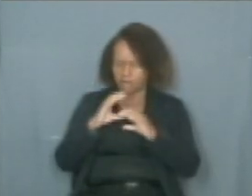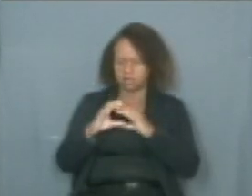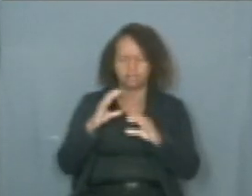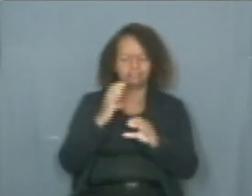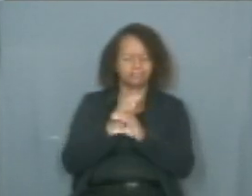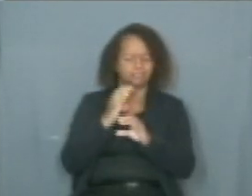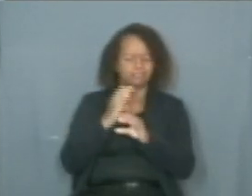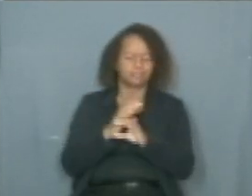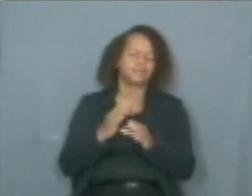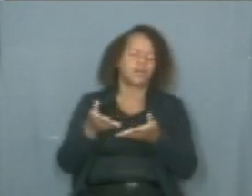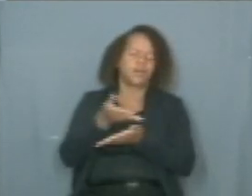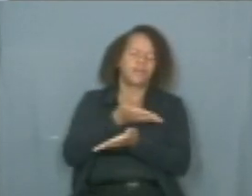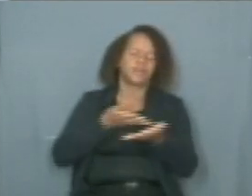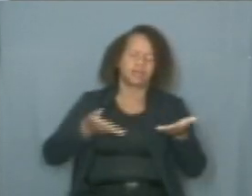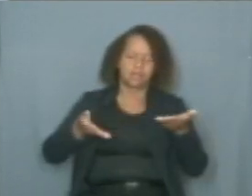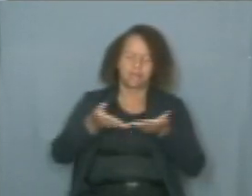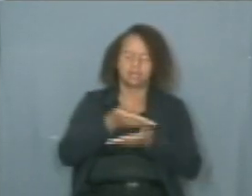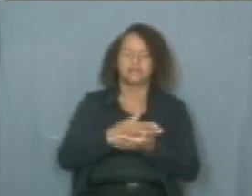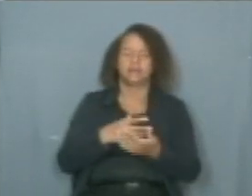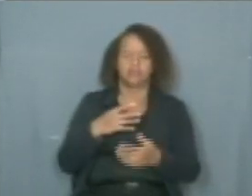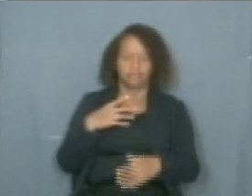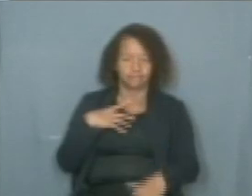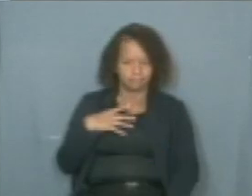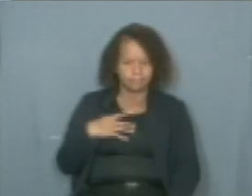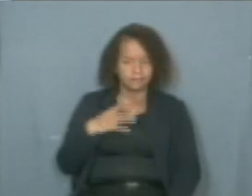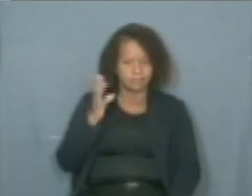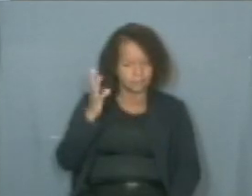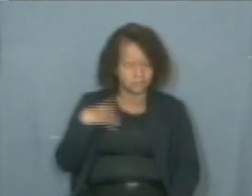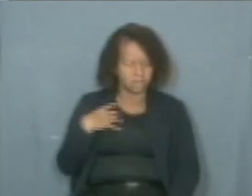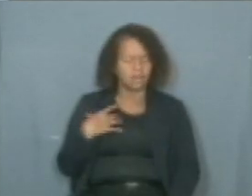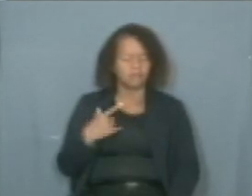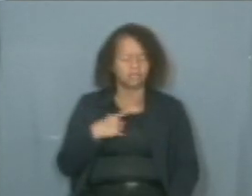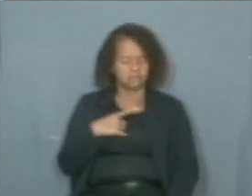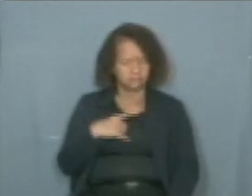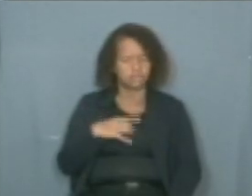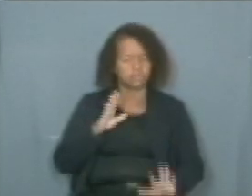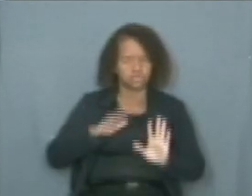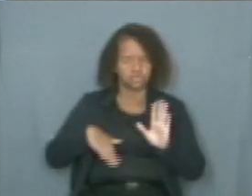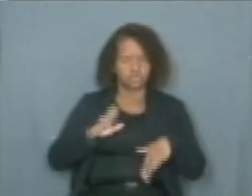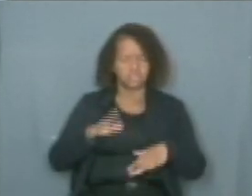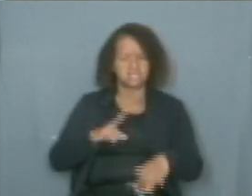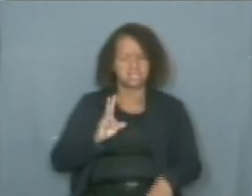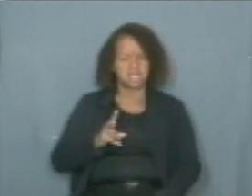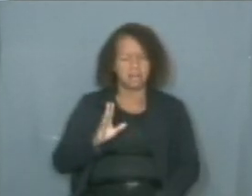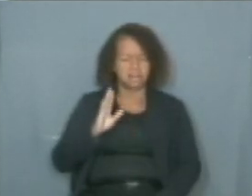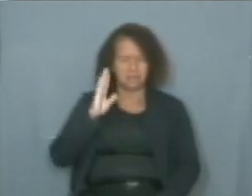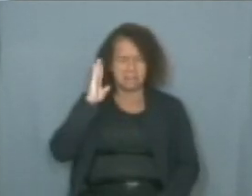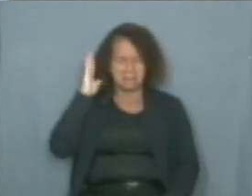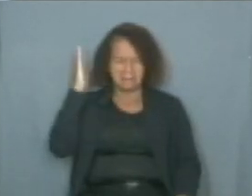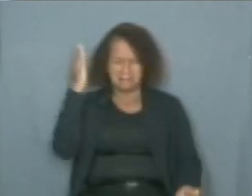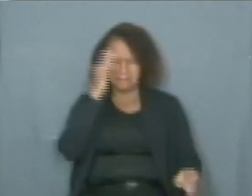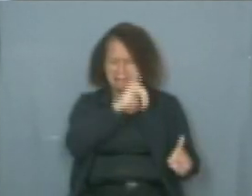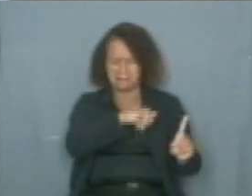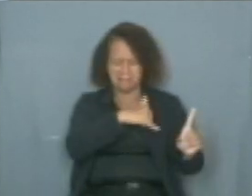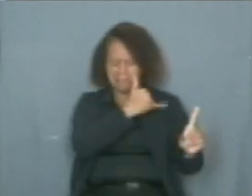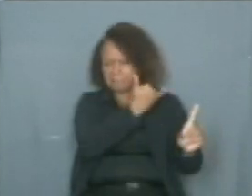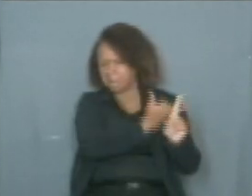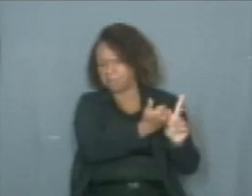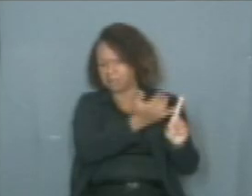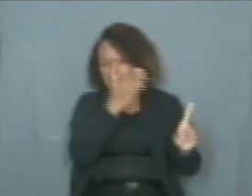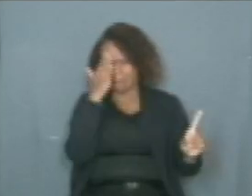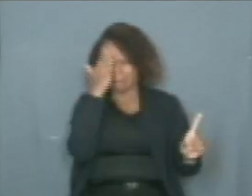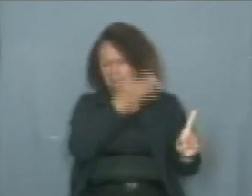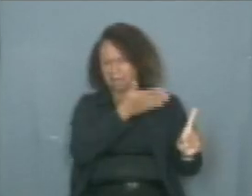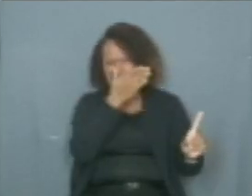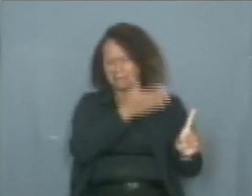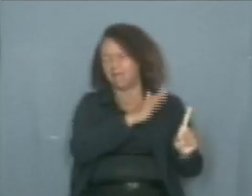interação social, muito grave, déficits que lhes colocam quase sempre como vítimas de bullying,